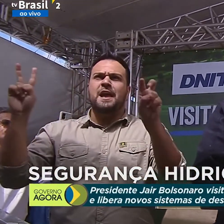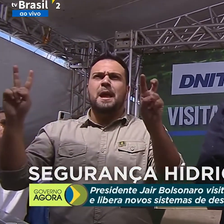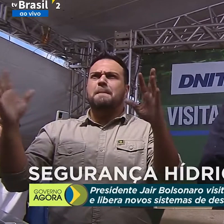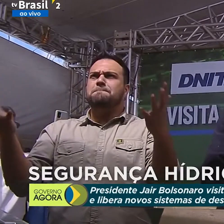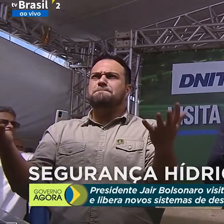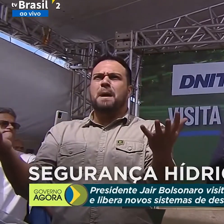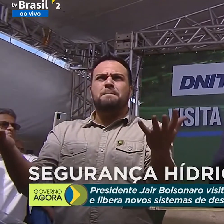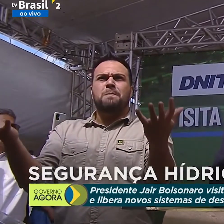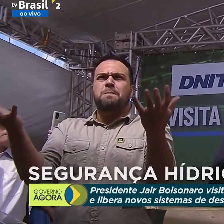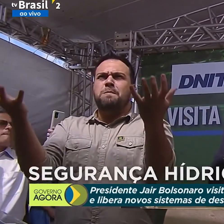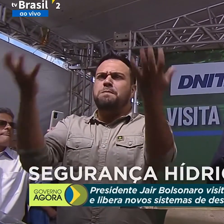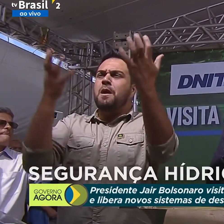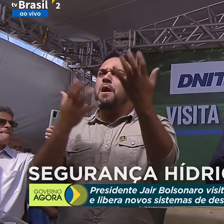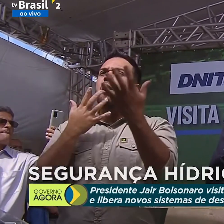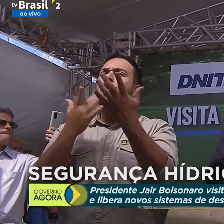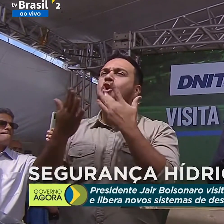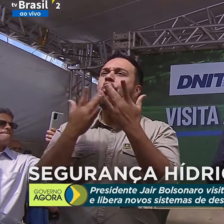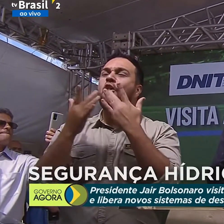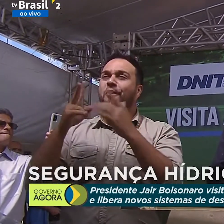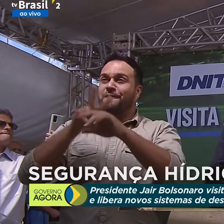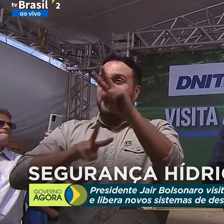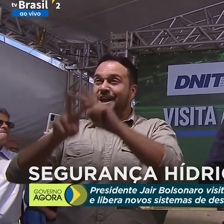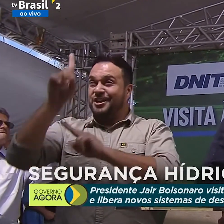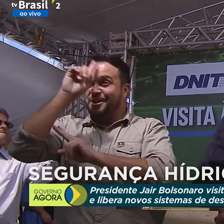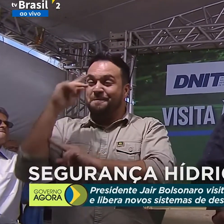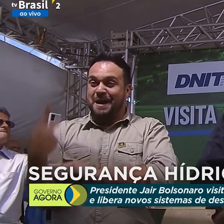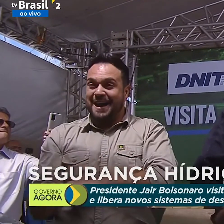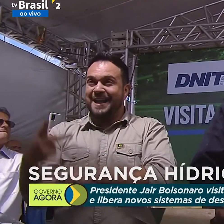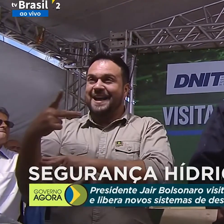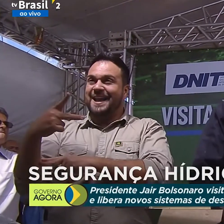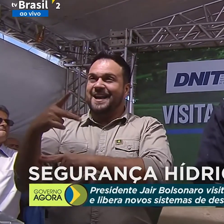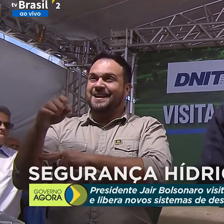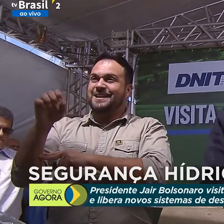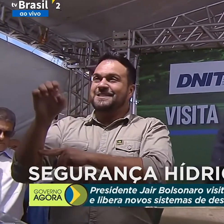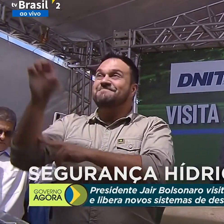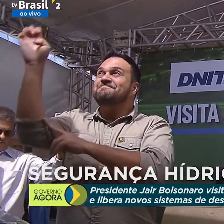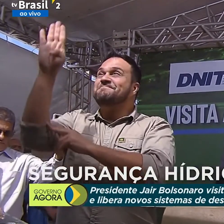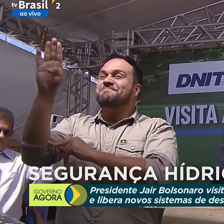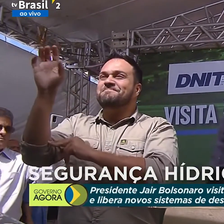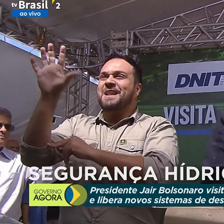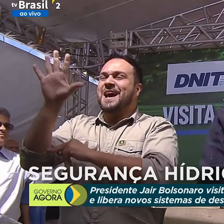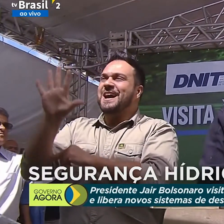prevalecer as cores verde e amarela em nosso território brasileiro.